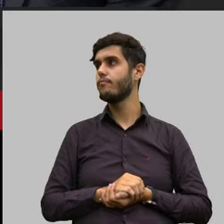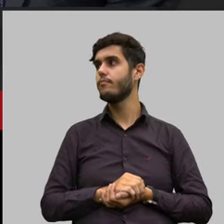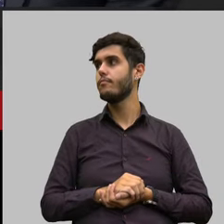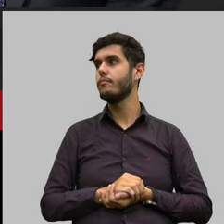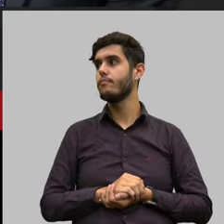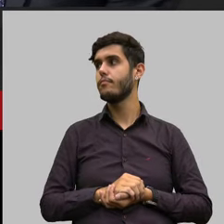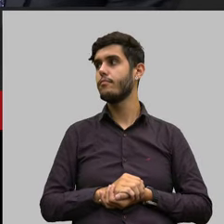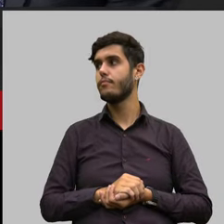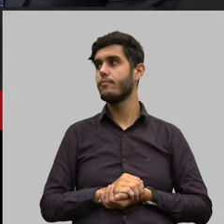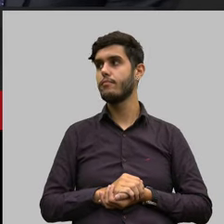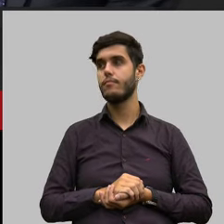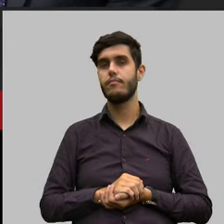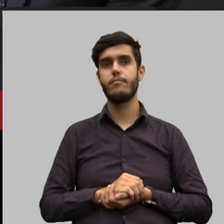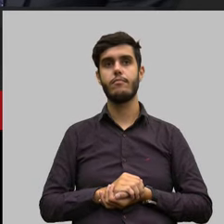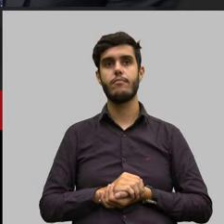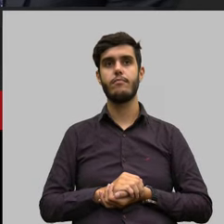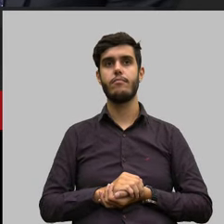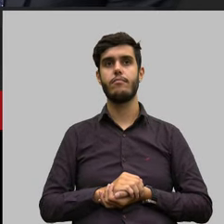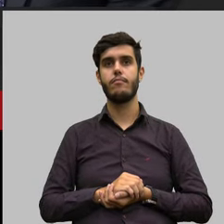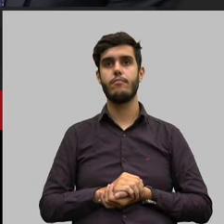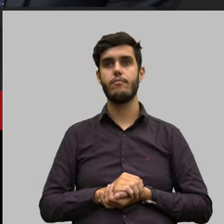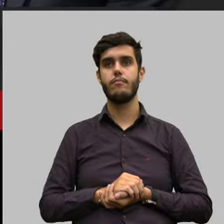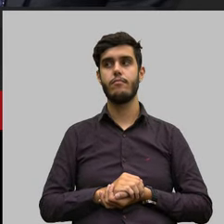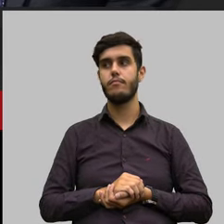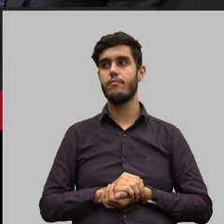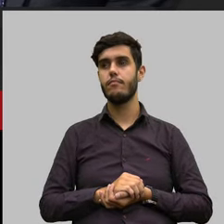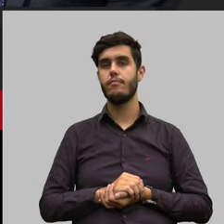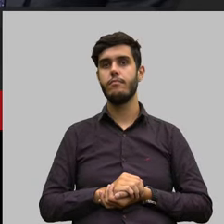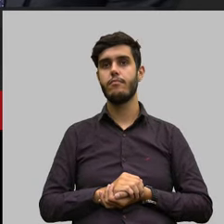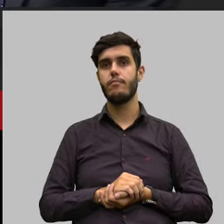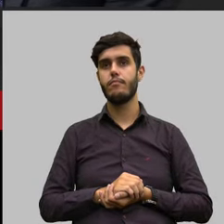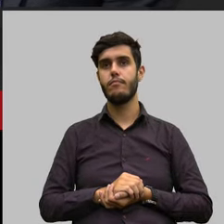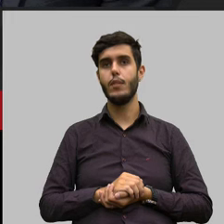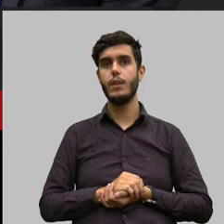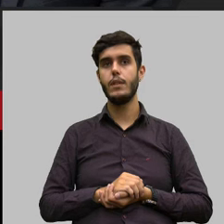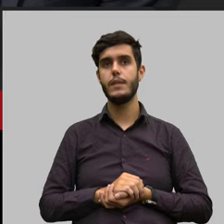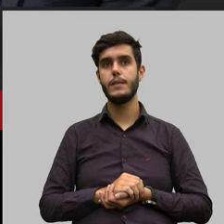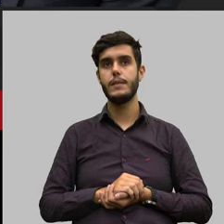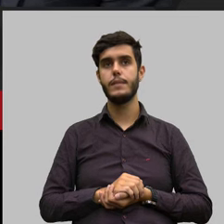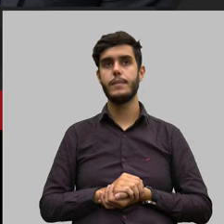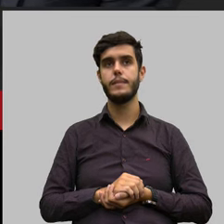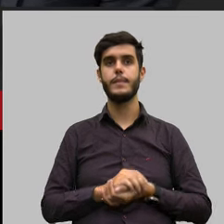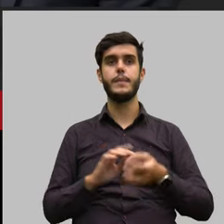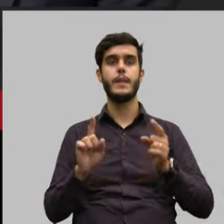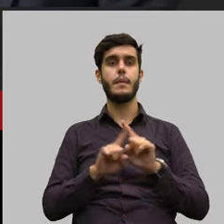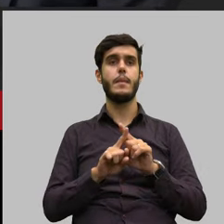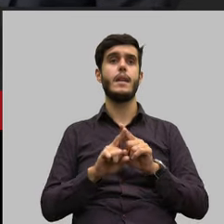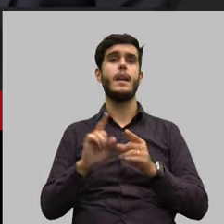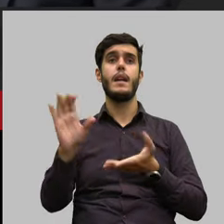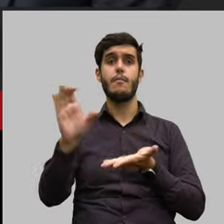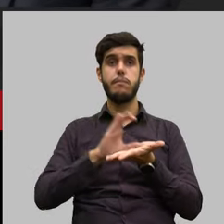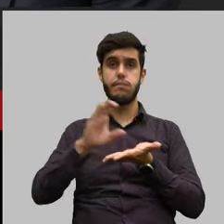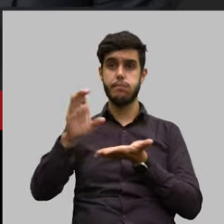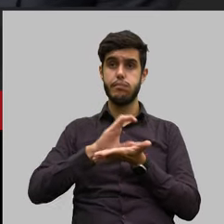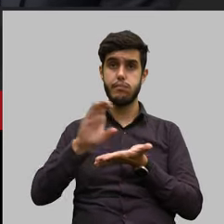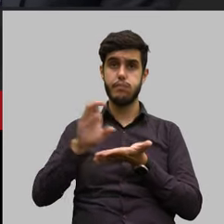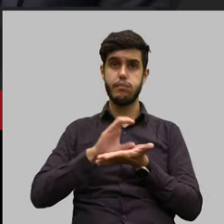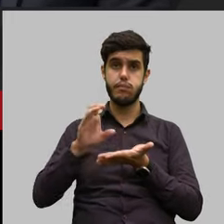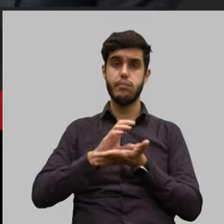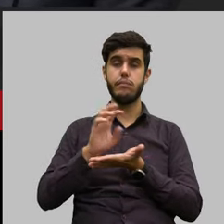homologado aqui agora eu trago a o um detalhamento da arrecadação tributária do Estado de Minas